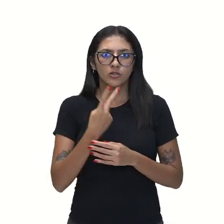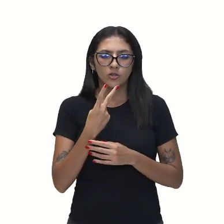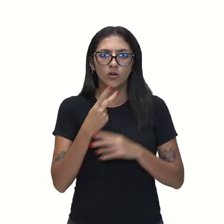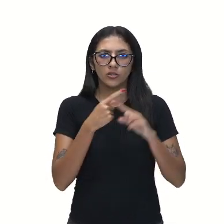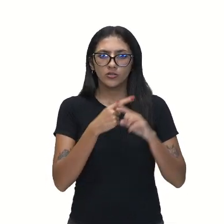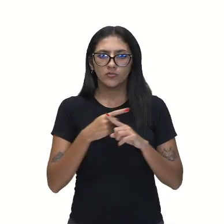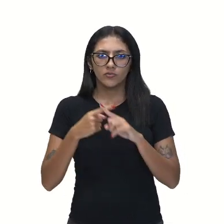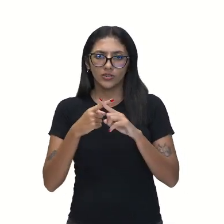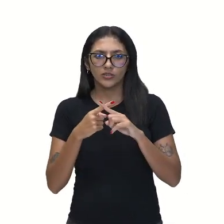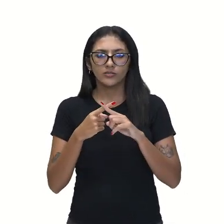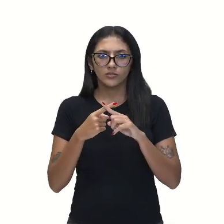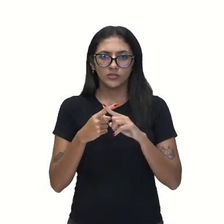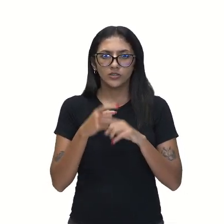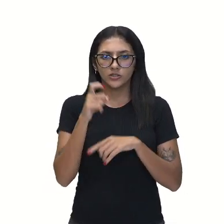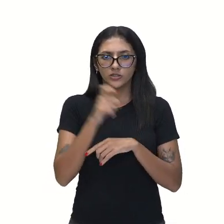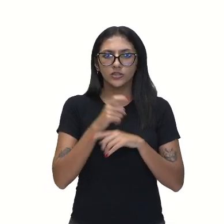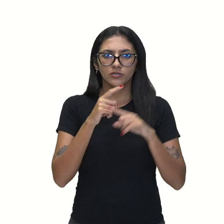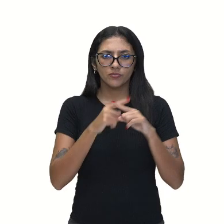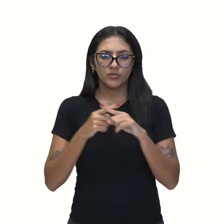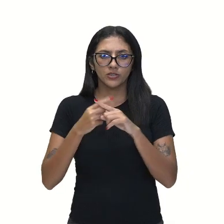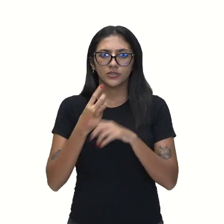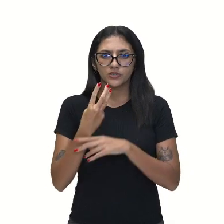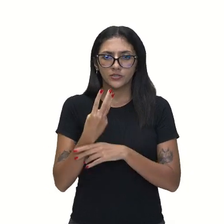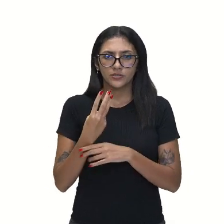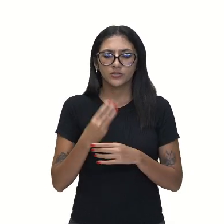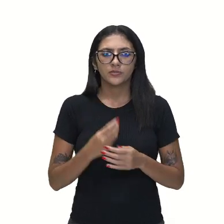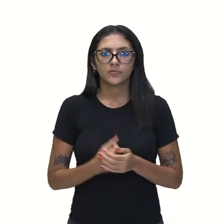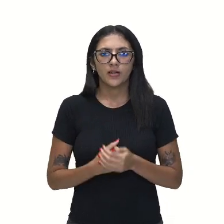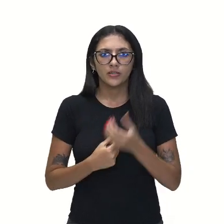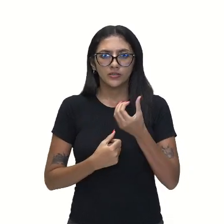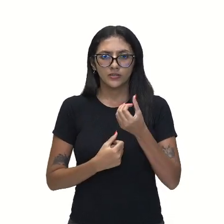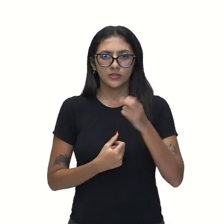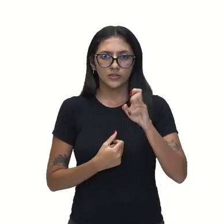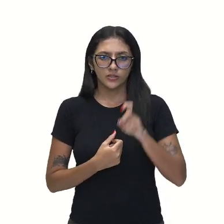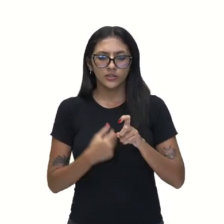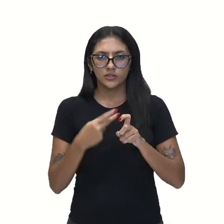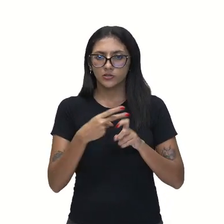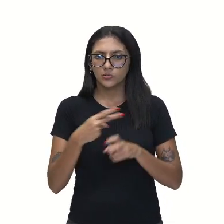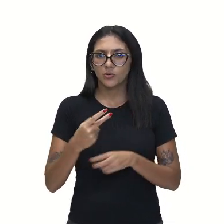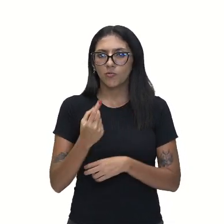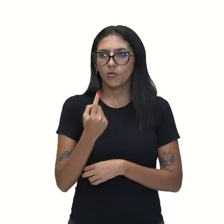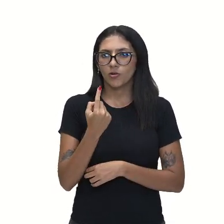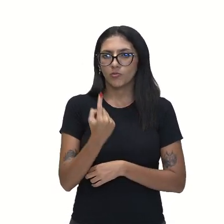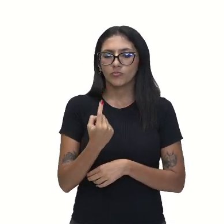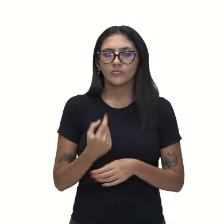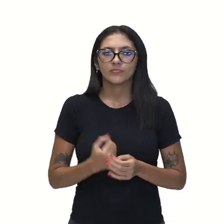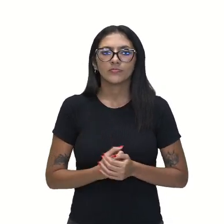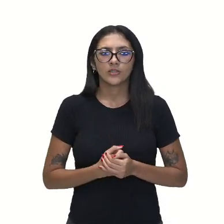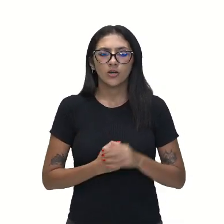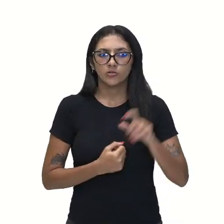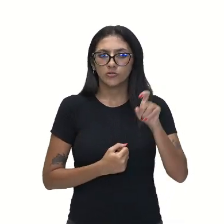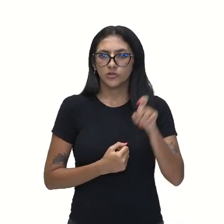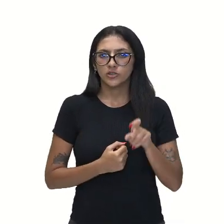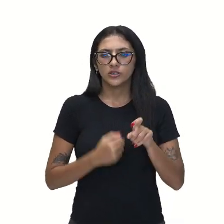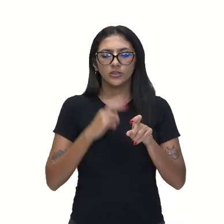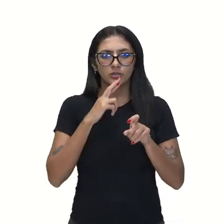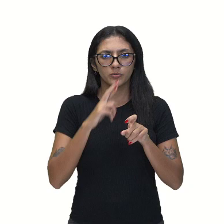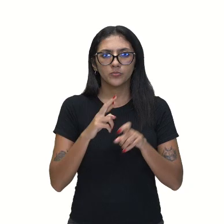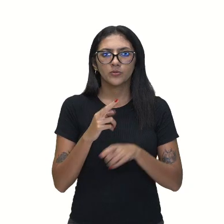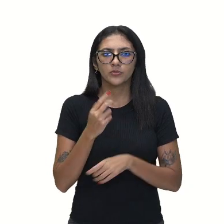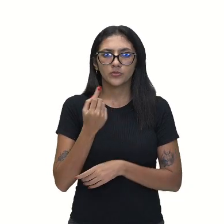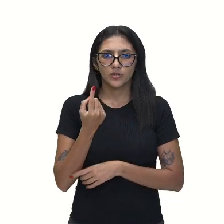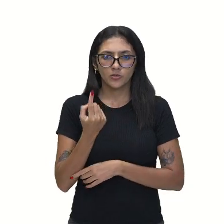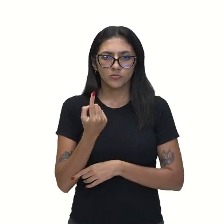vai dar 6x, igual a 1. Vou isolar o meu x, resultado